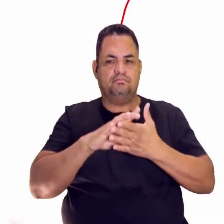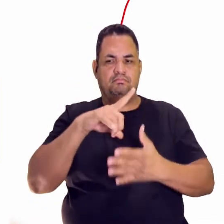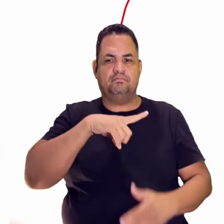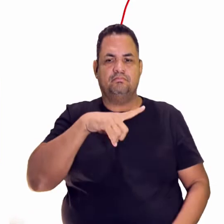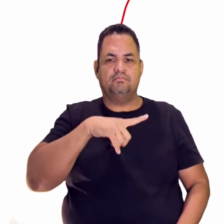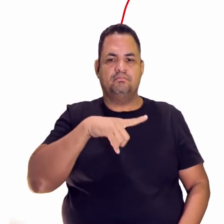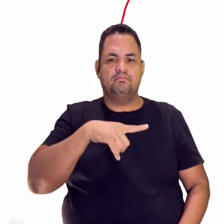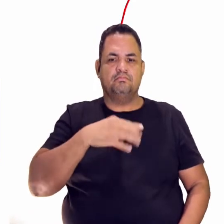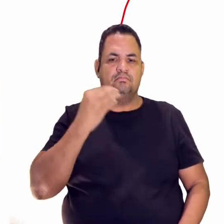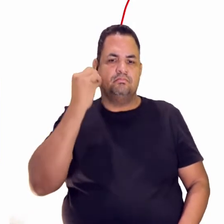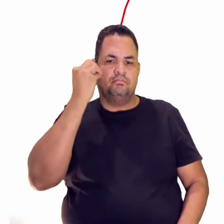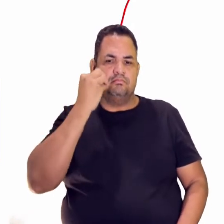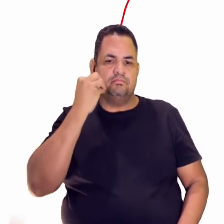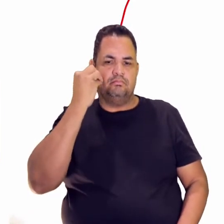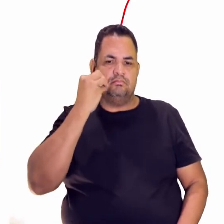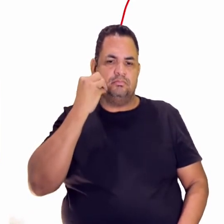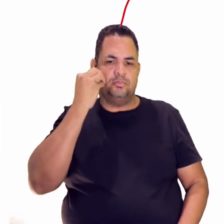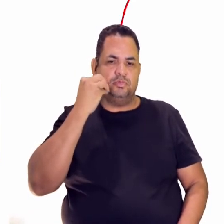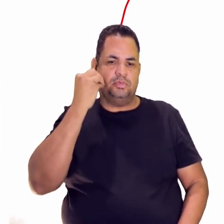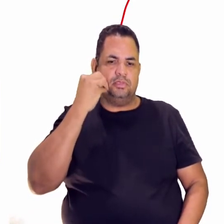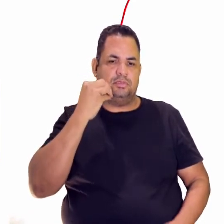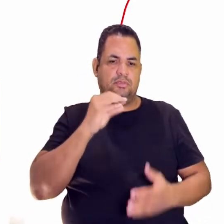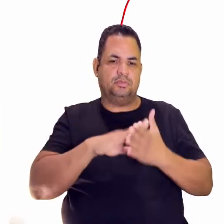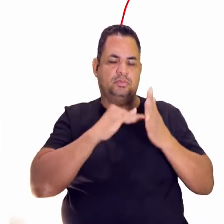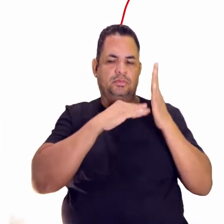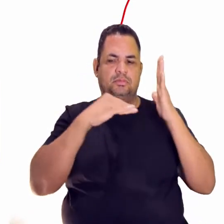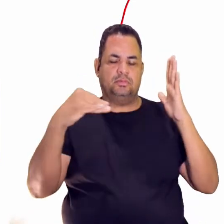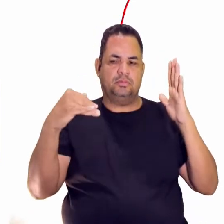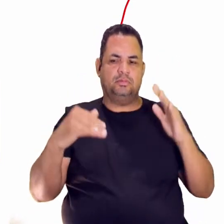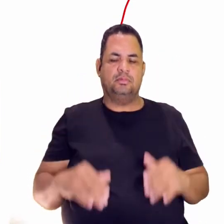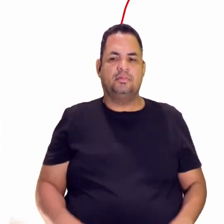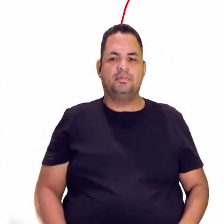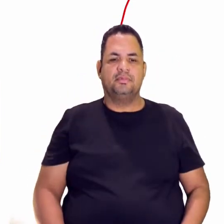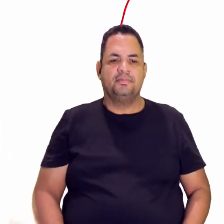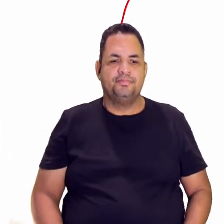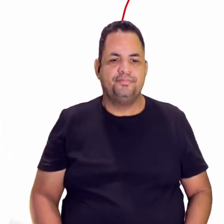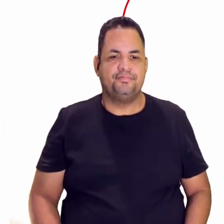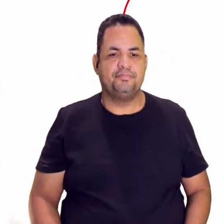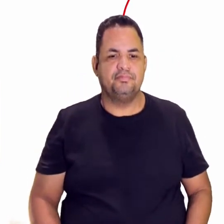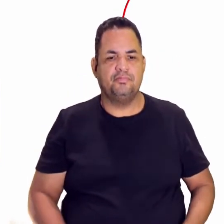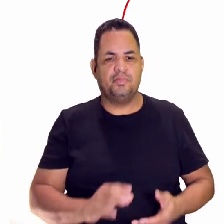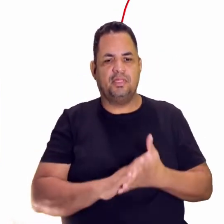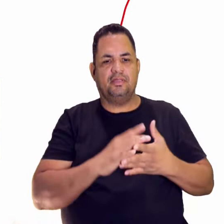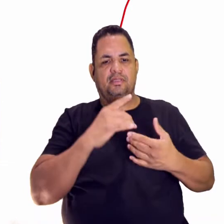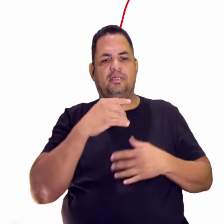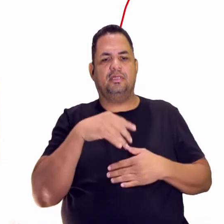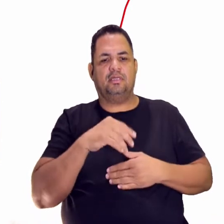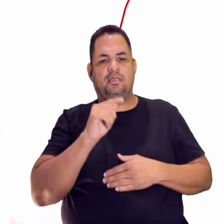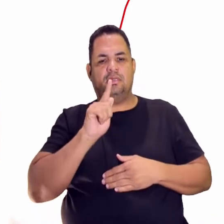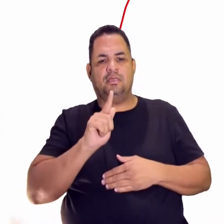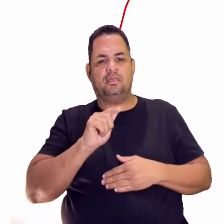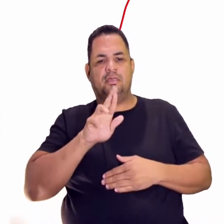tivessem a sua experiência estética, ok? Então, obras em gravuras,